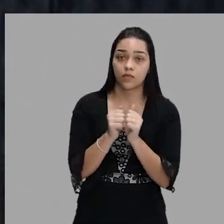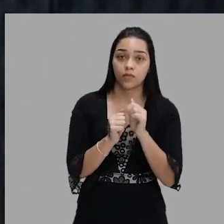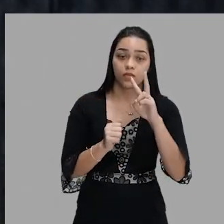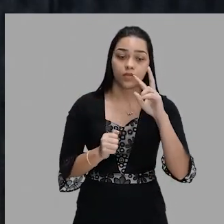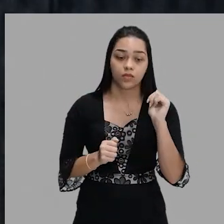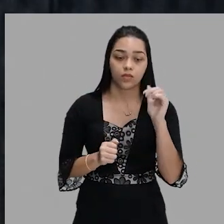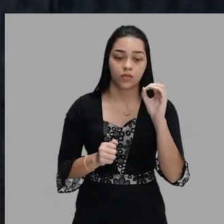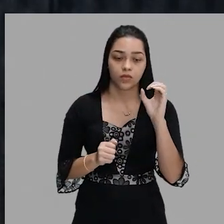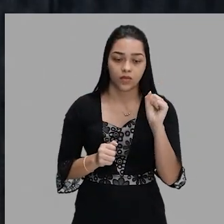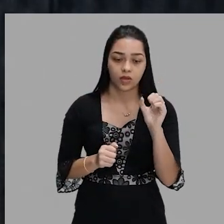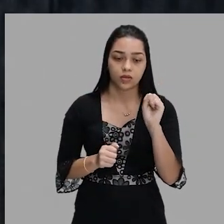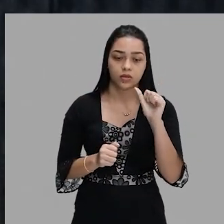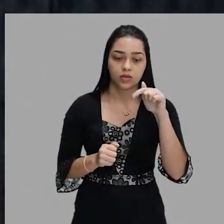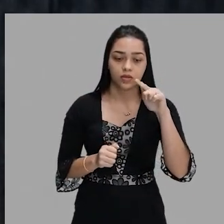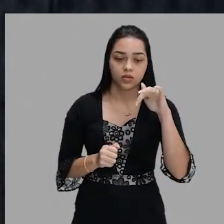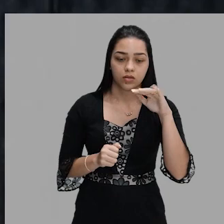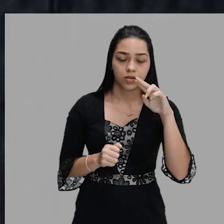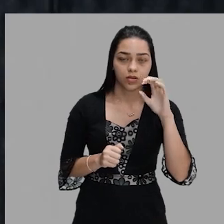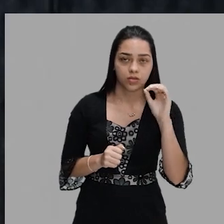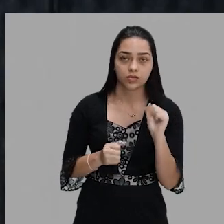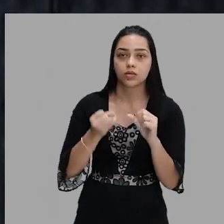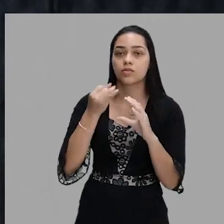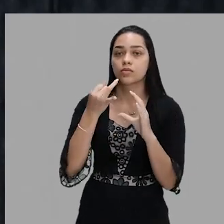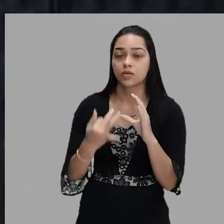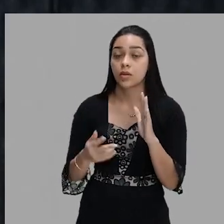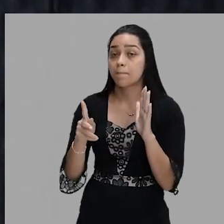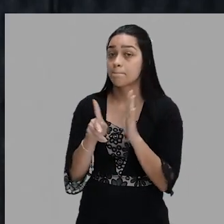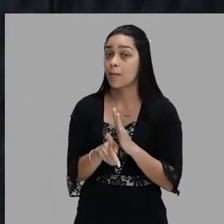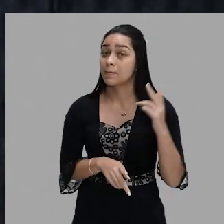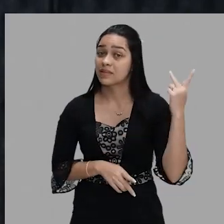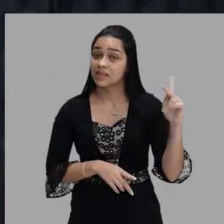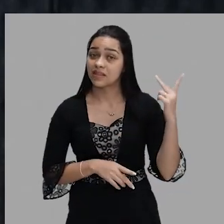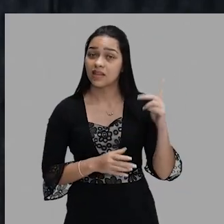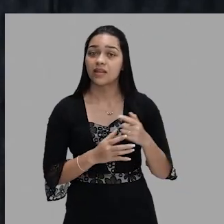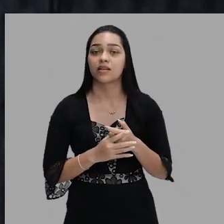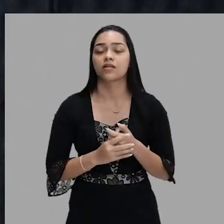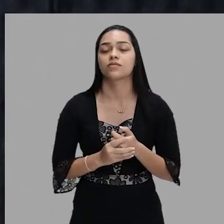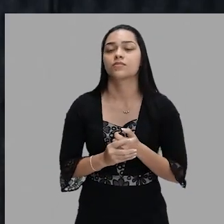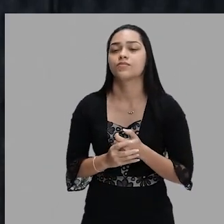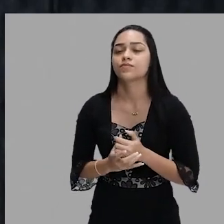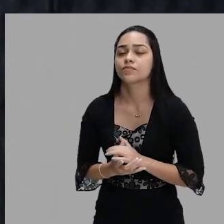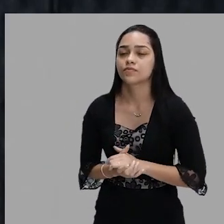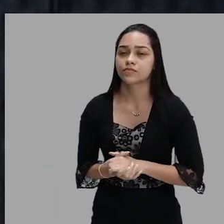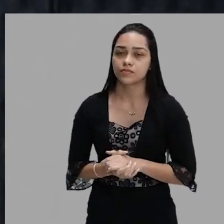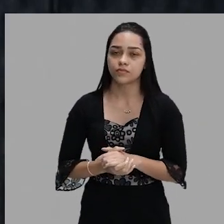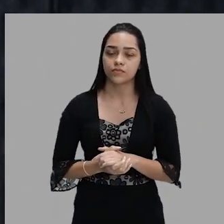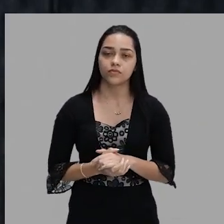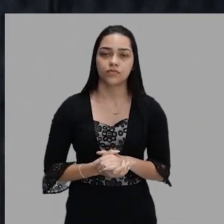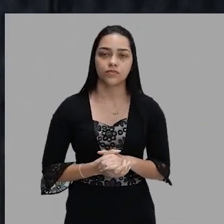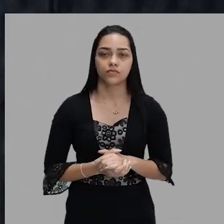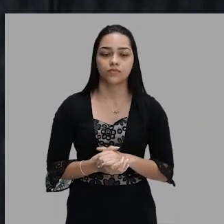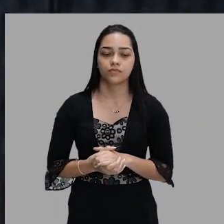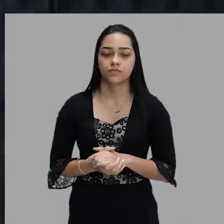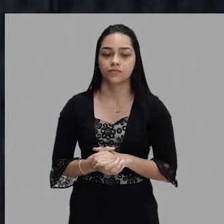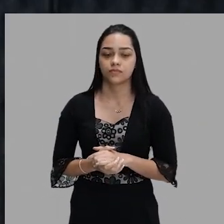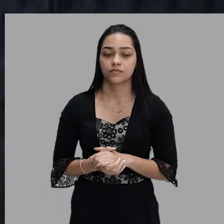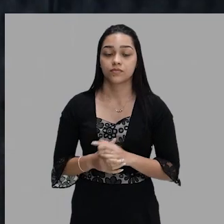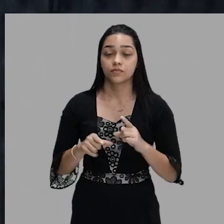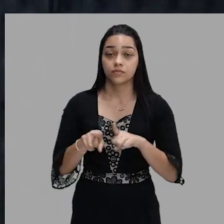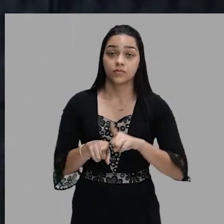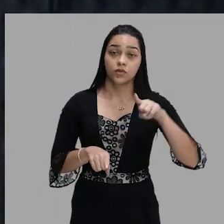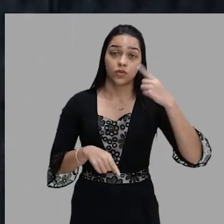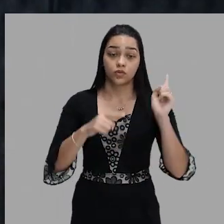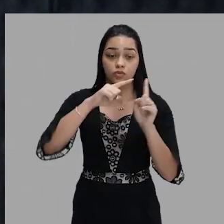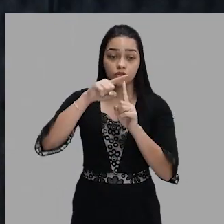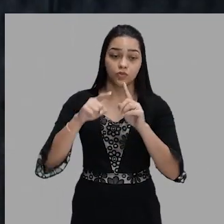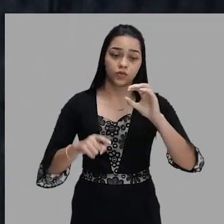vaso sanguíneo. Tá? Essa é uma das características mais importantes para a gente identificar um astrócito. Tá? O outro